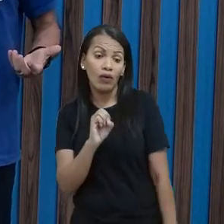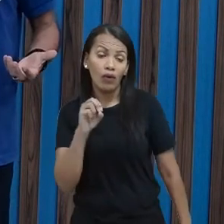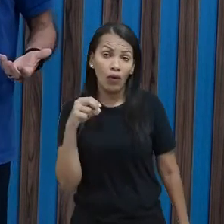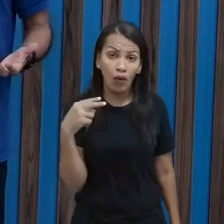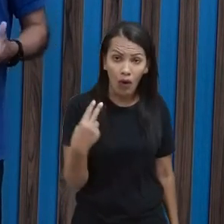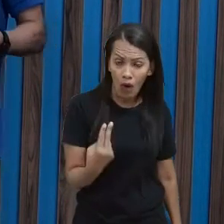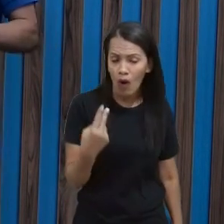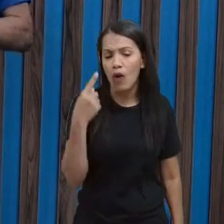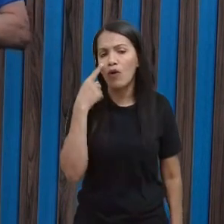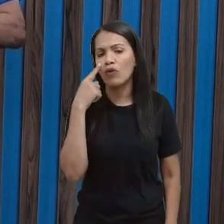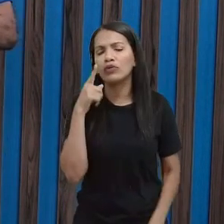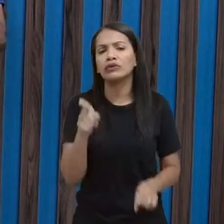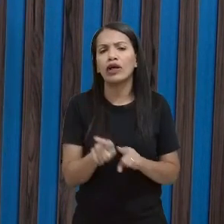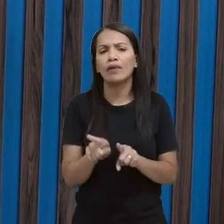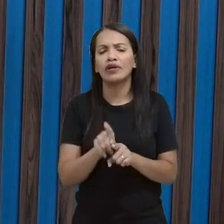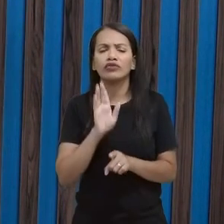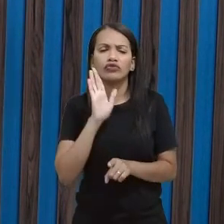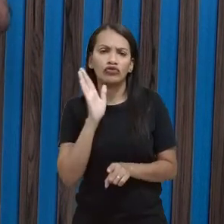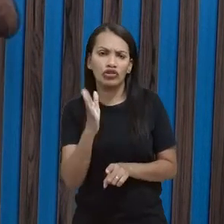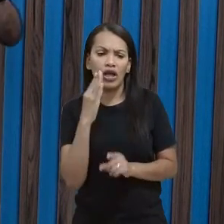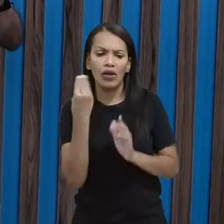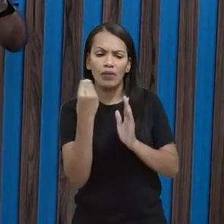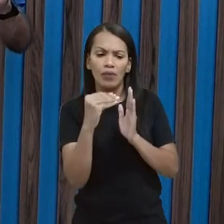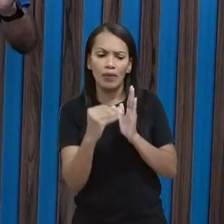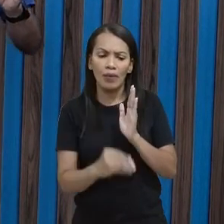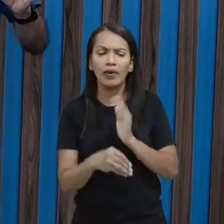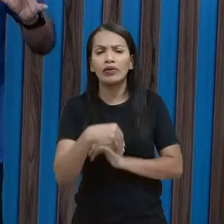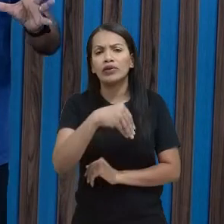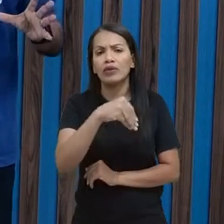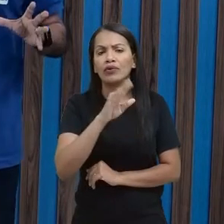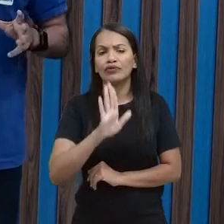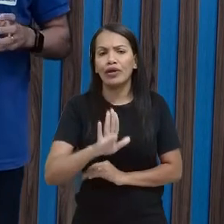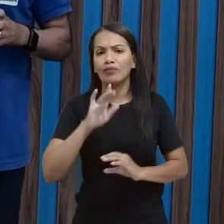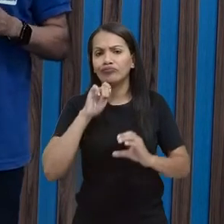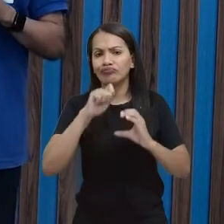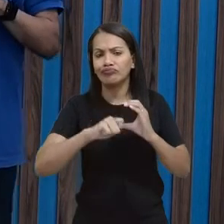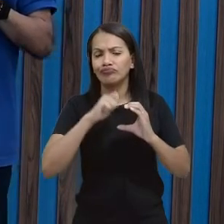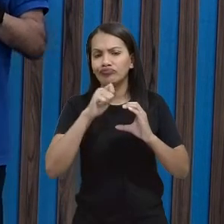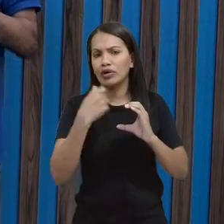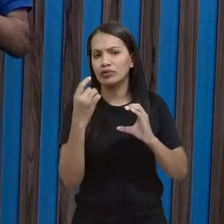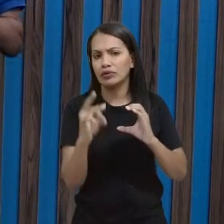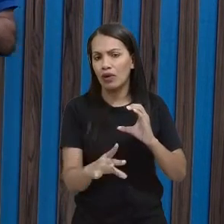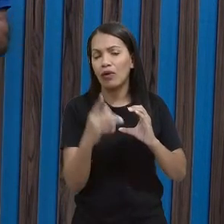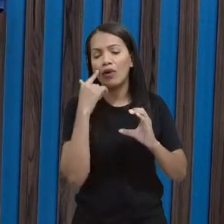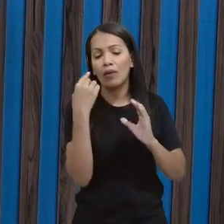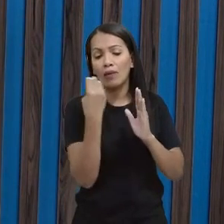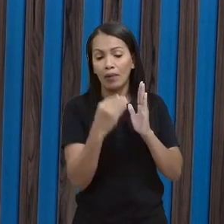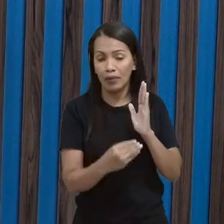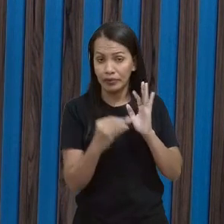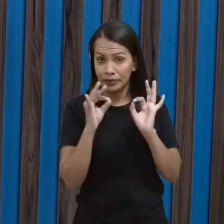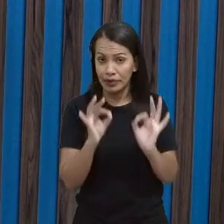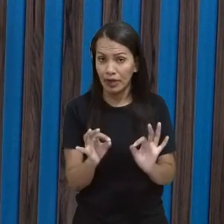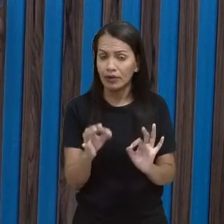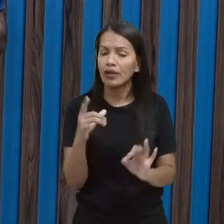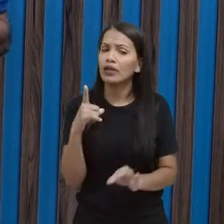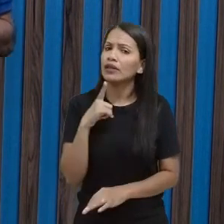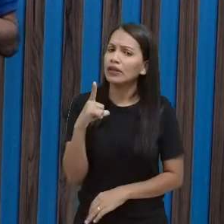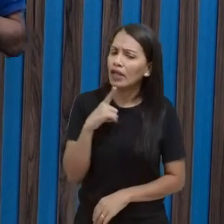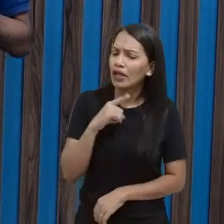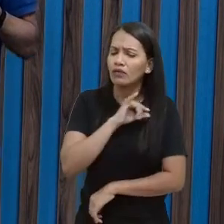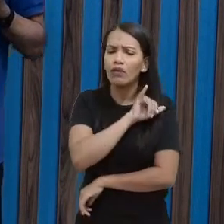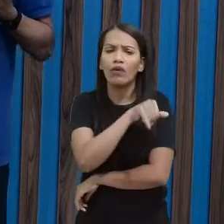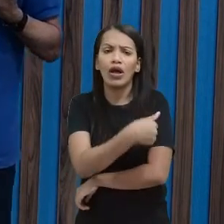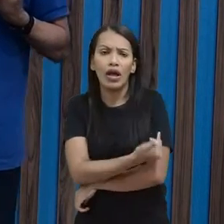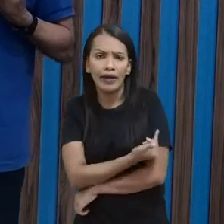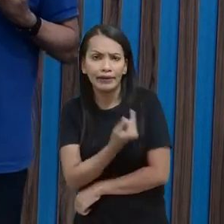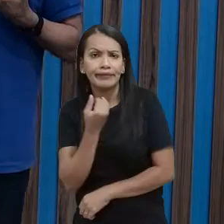esta aula que esteja já só dando a notificação para você que já foi gravada. Você consegue assistir numa boa, sem problema algum. Tem do EJA, tem